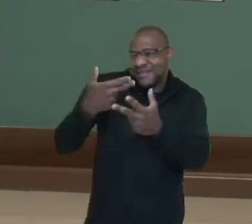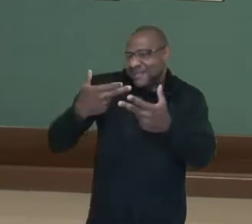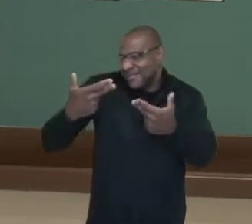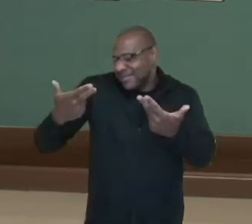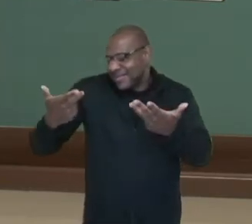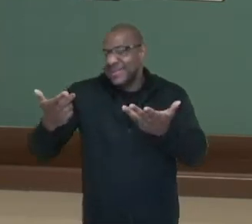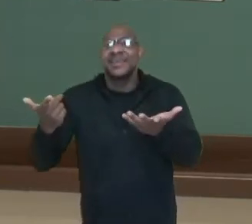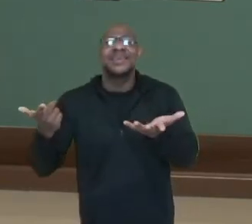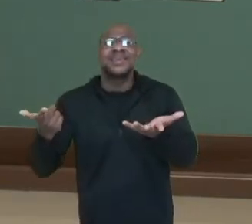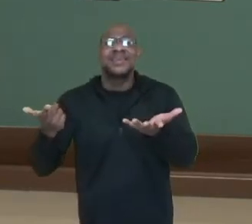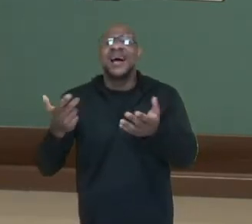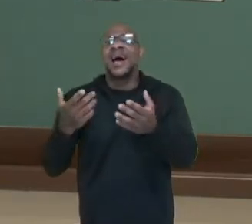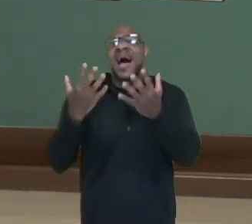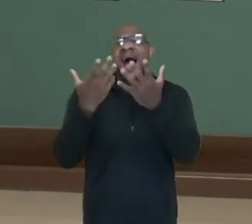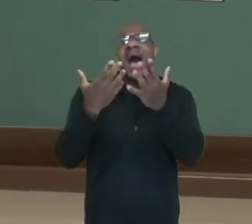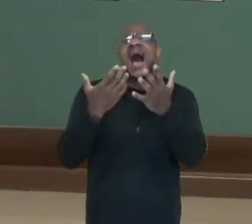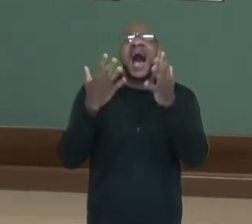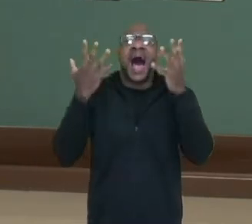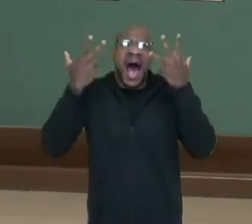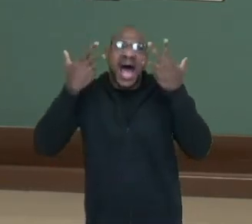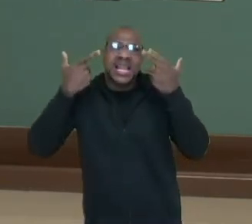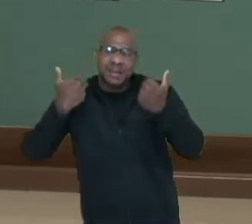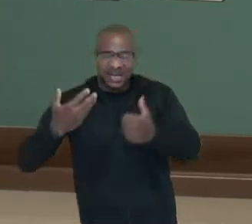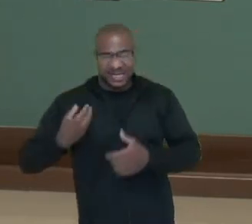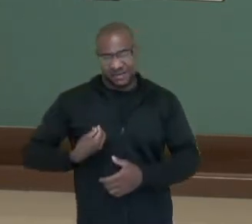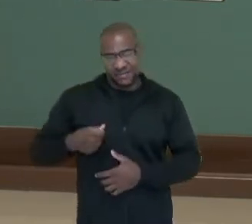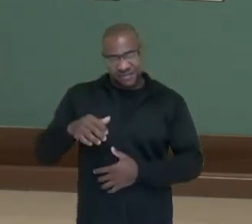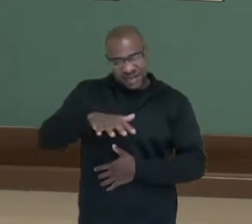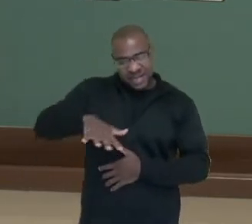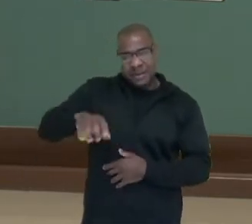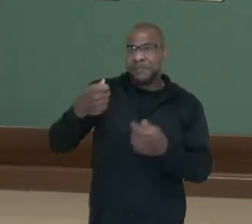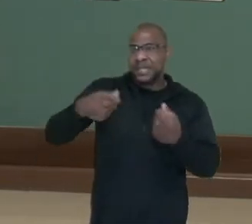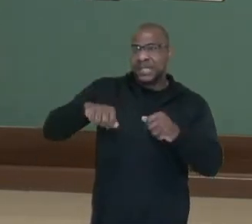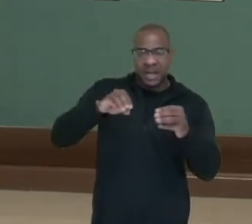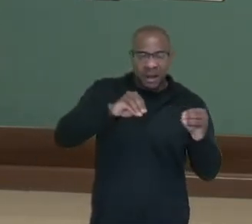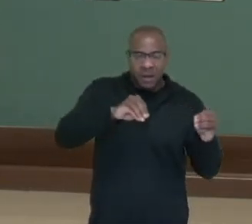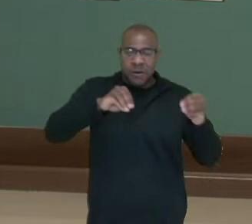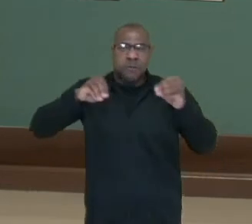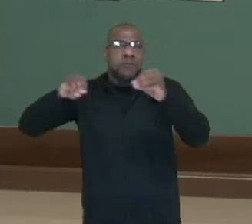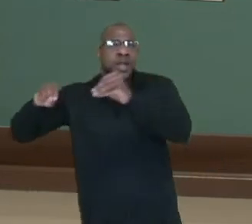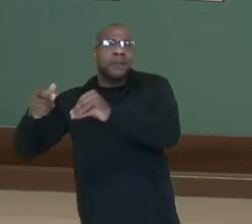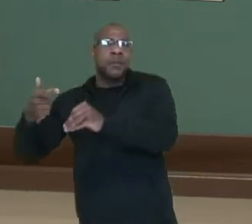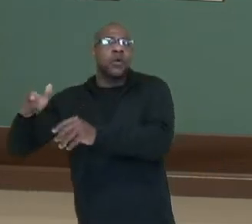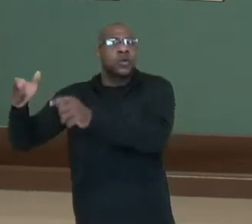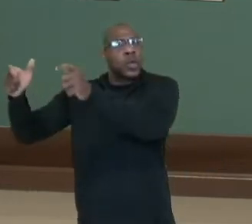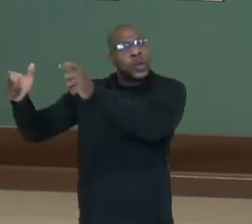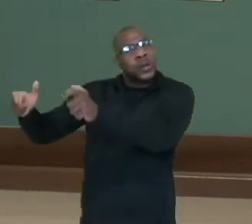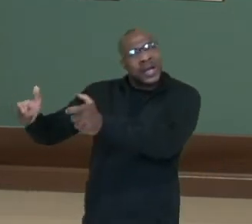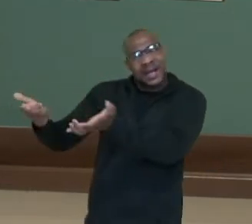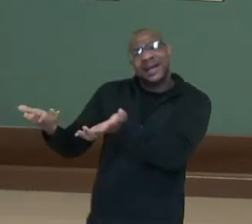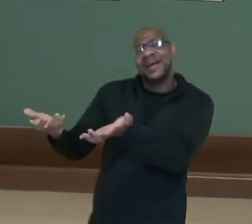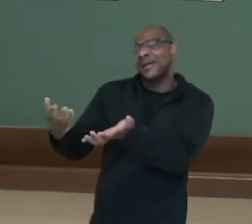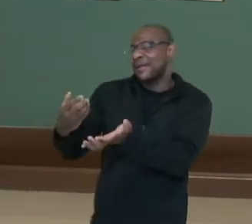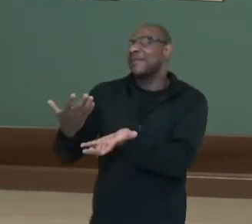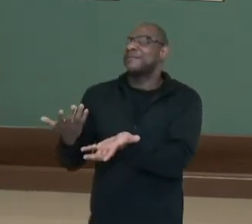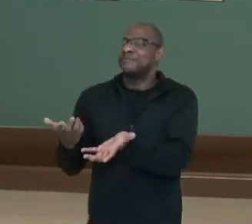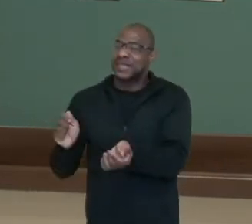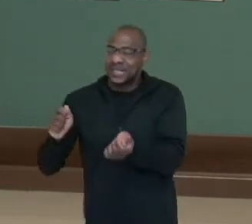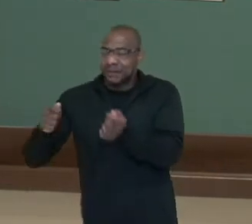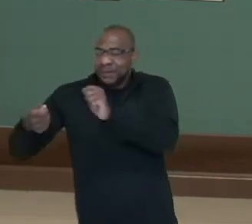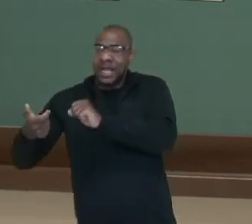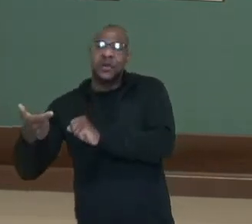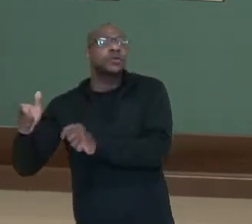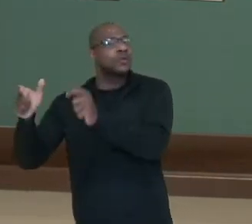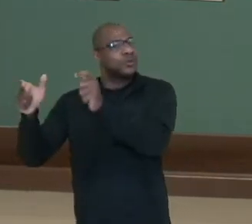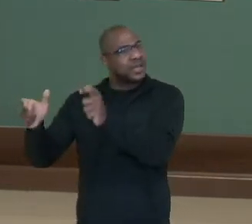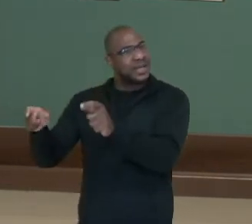se adaptar em outras regiões, né? Muitas espécies vegetais vão ser extintas também